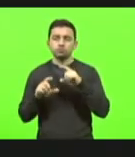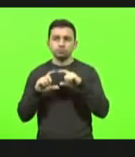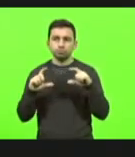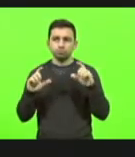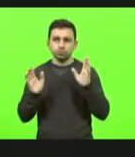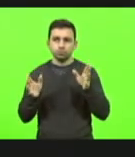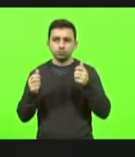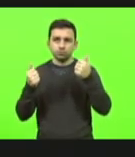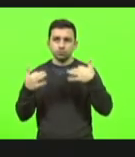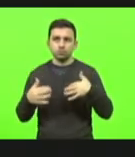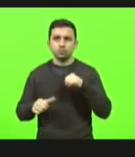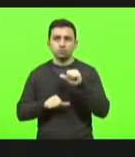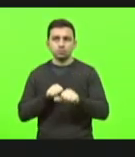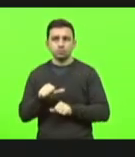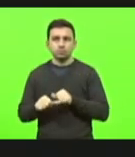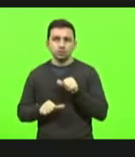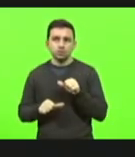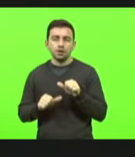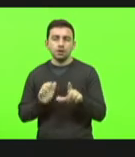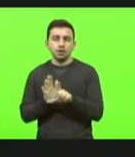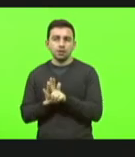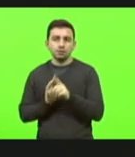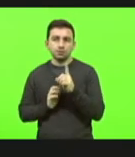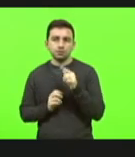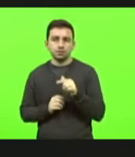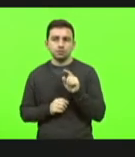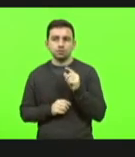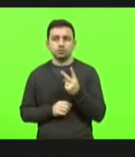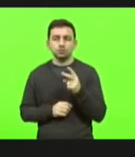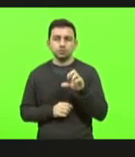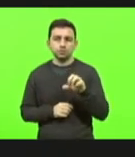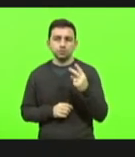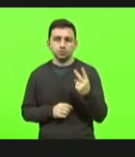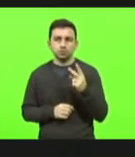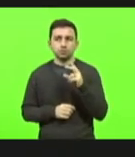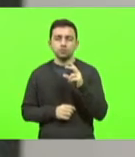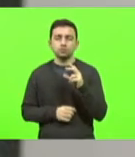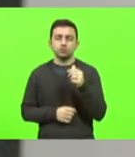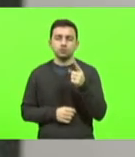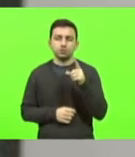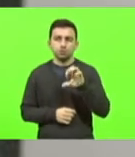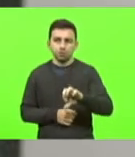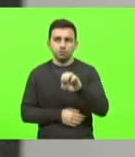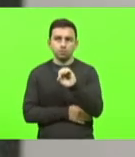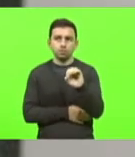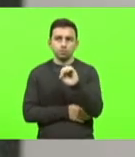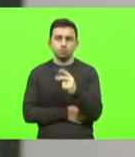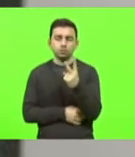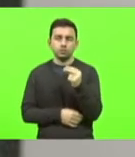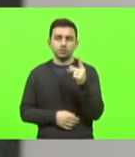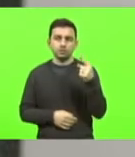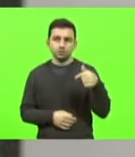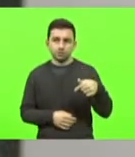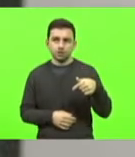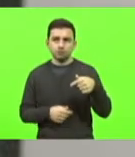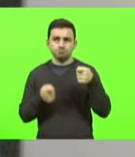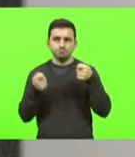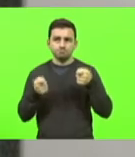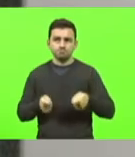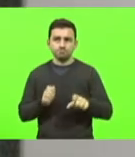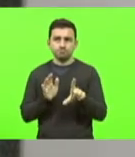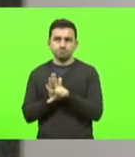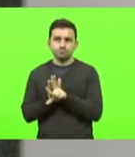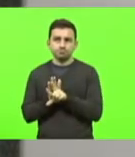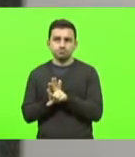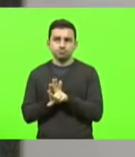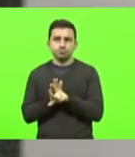intenta alterar pontualmente a Lei 17.292, de 19 de outubro de 2017, que consolida a legislação que